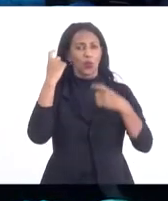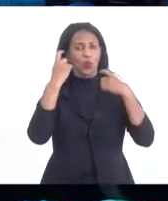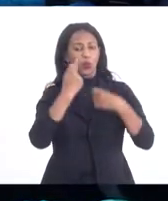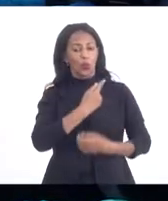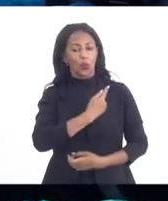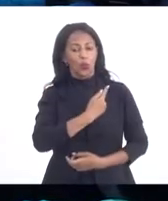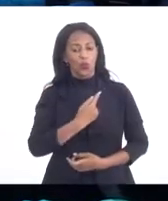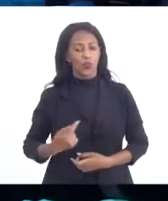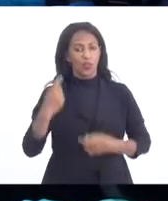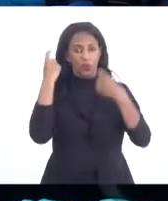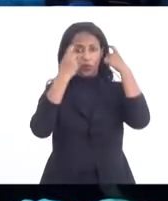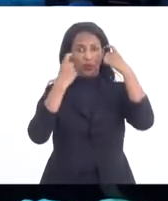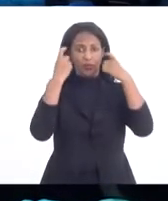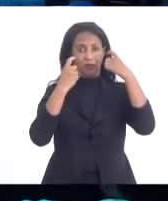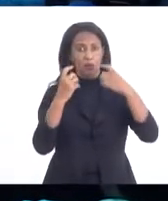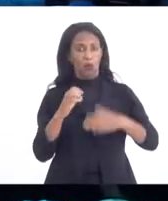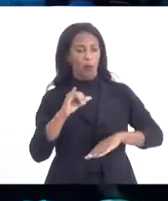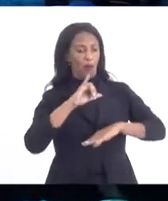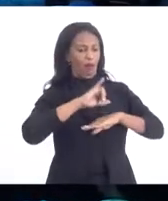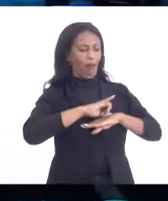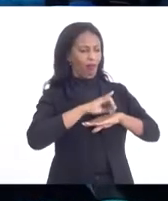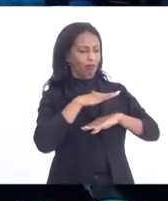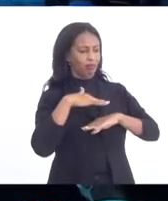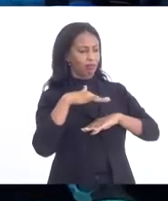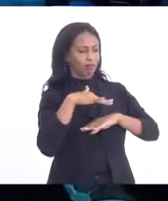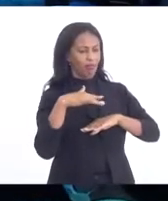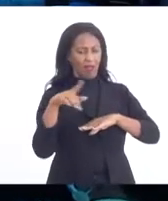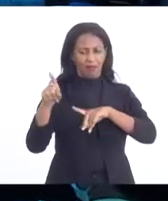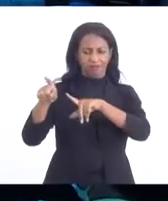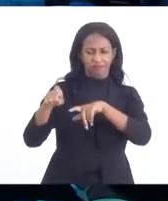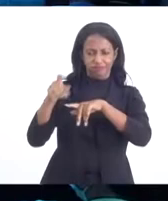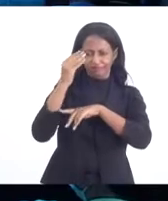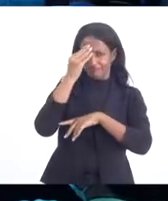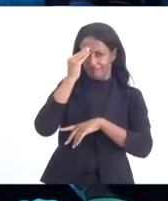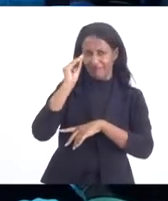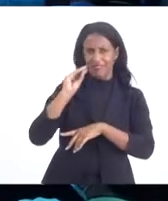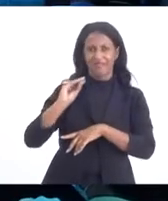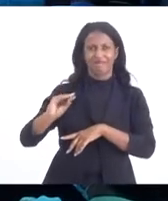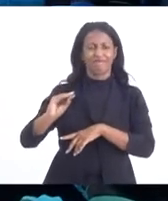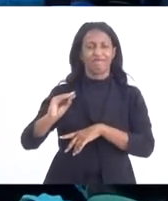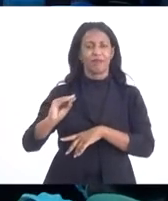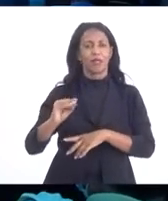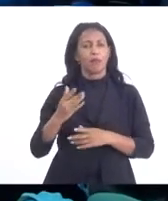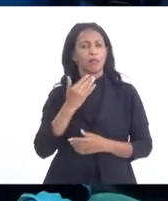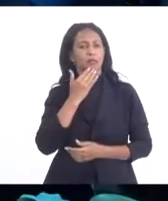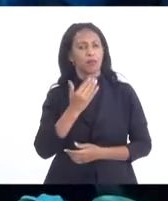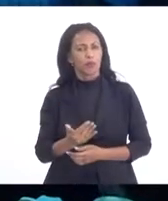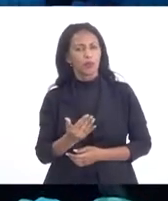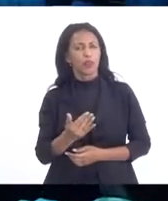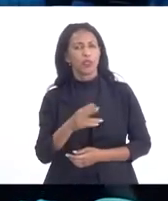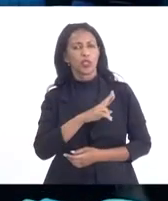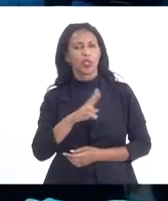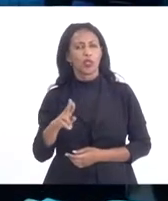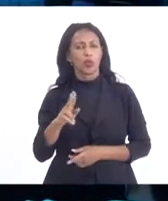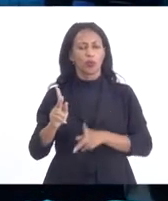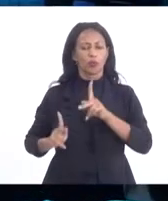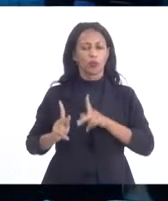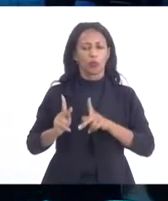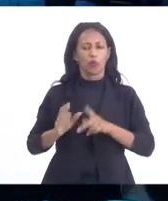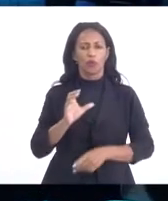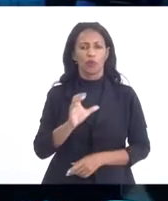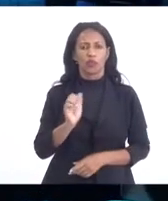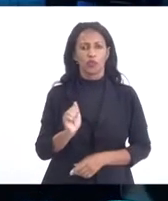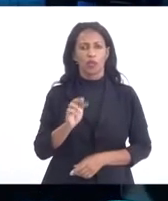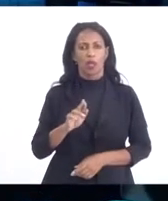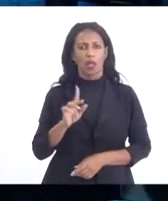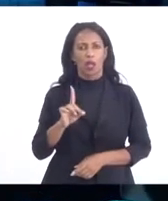muito com a grande metrópole. Mas eu venho aqui pedir, né, em nome do povo de Cardoso Moreira, em nome de toda a